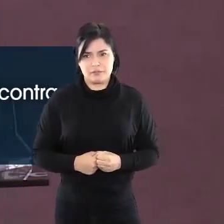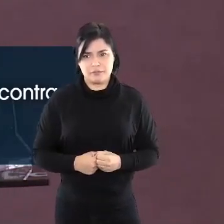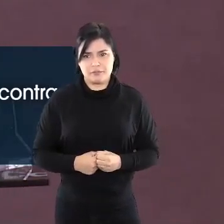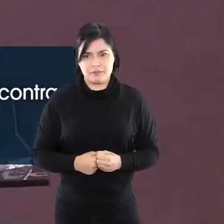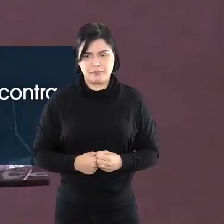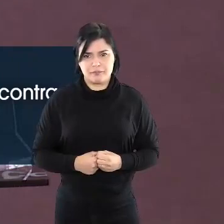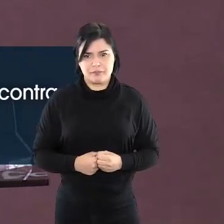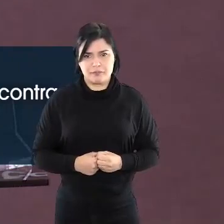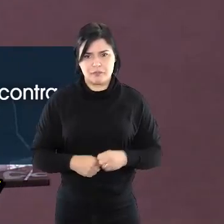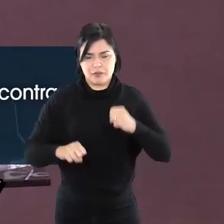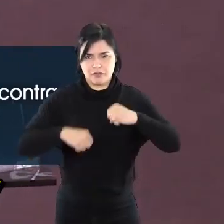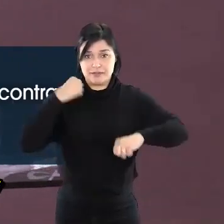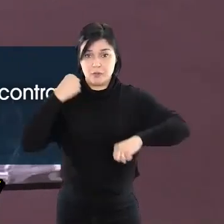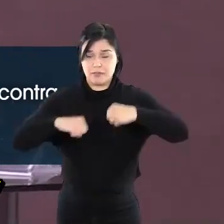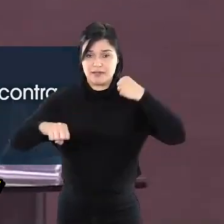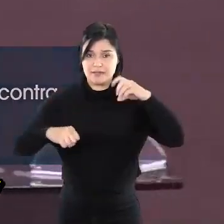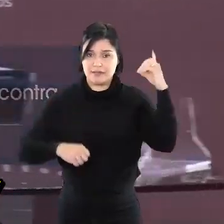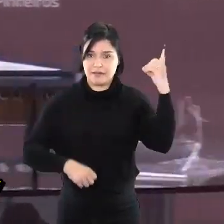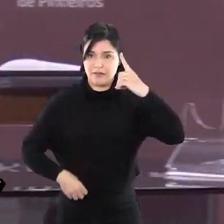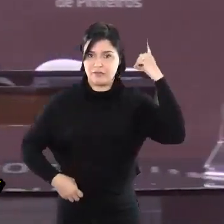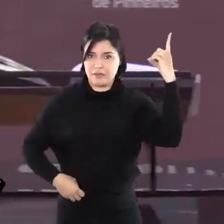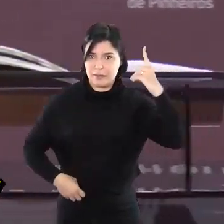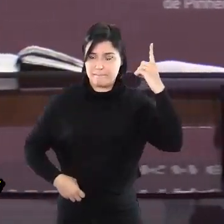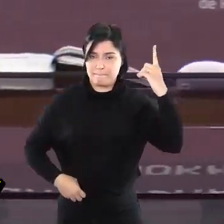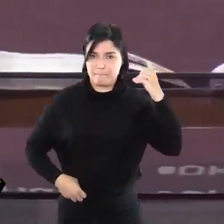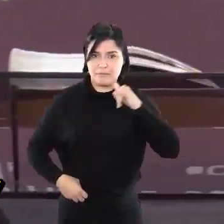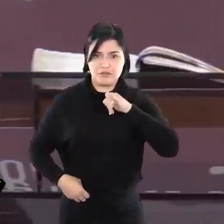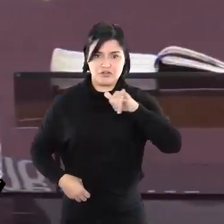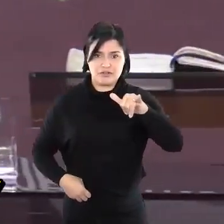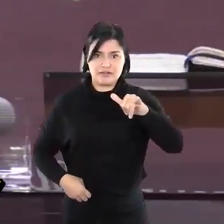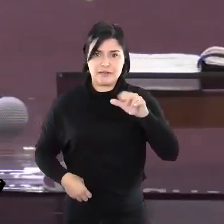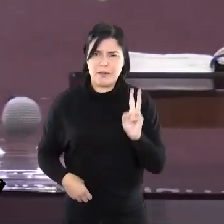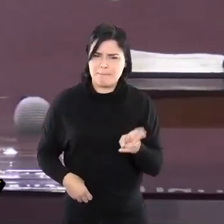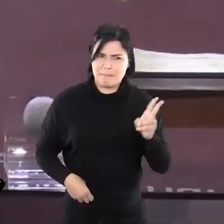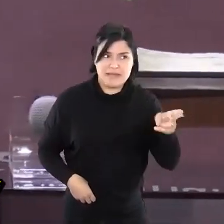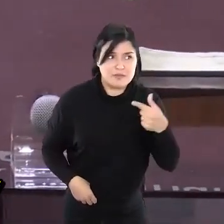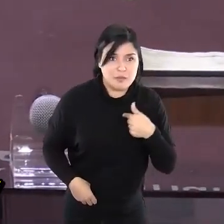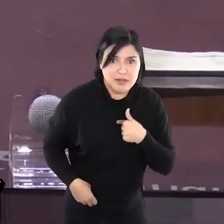salmista Davi diz: ainda que eu ande pelo vale da sombra